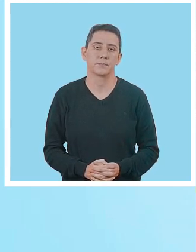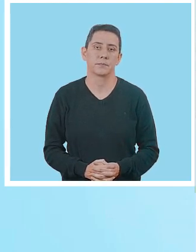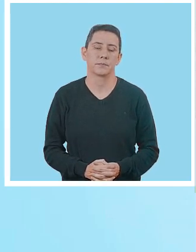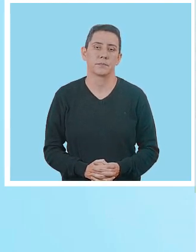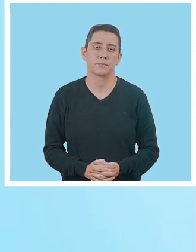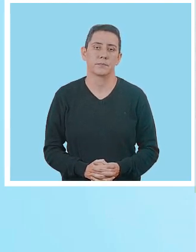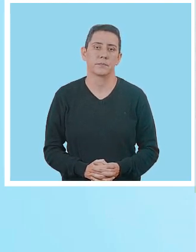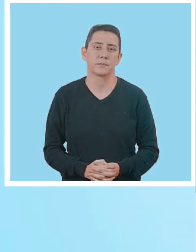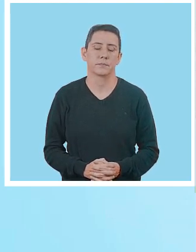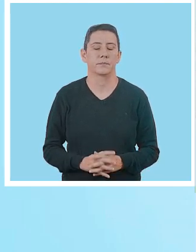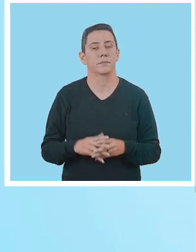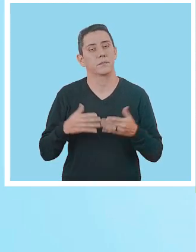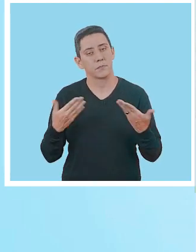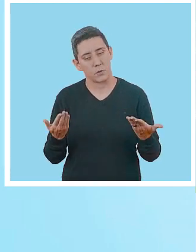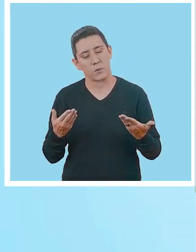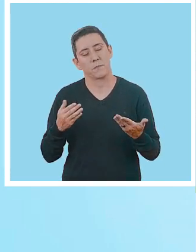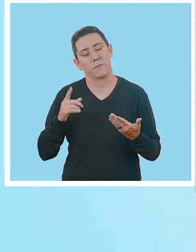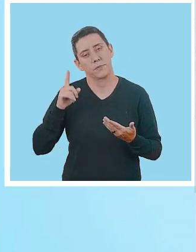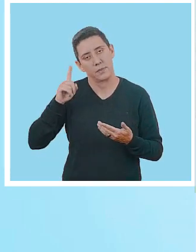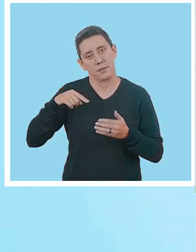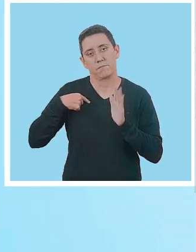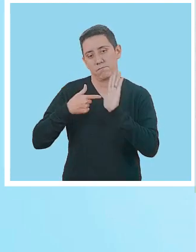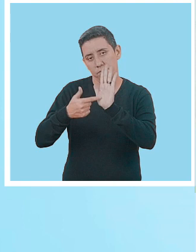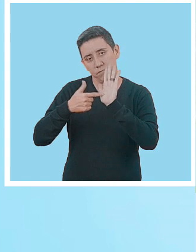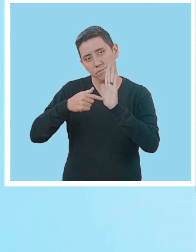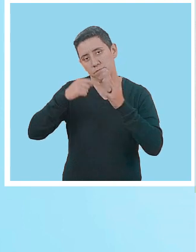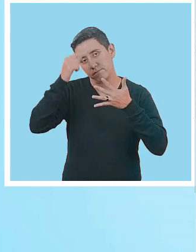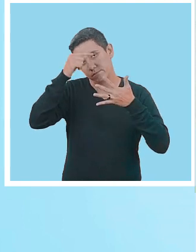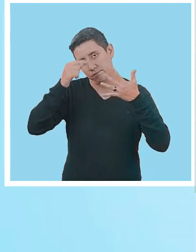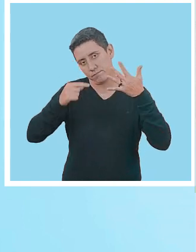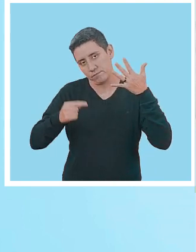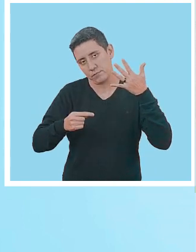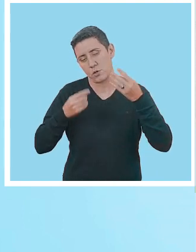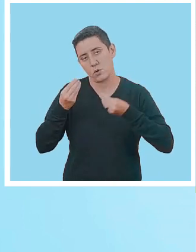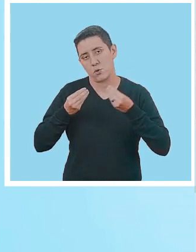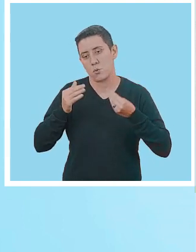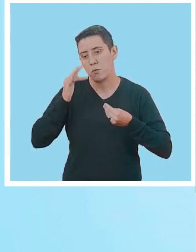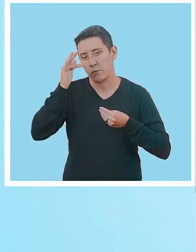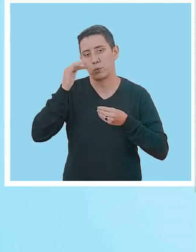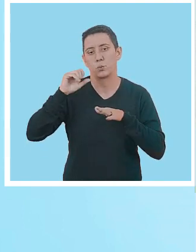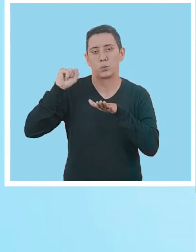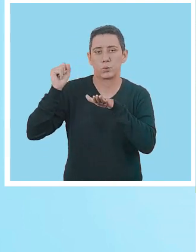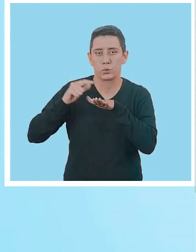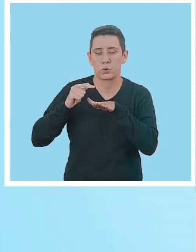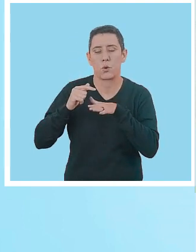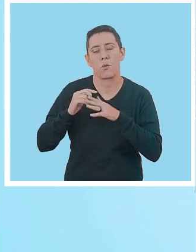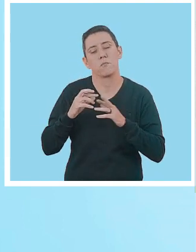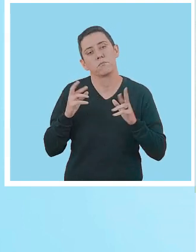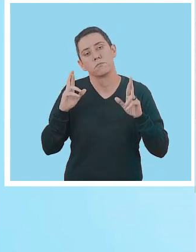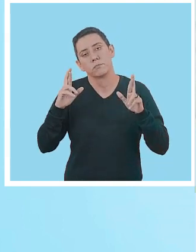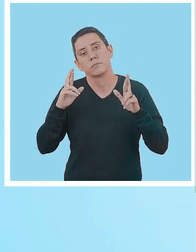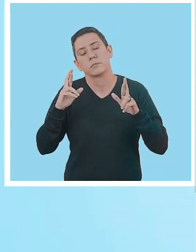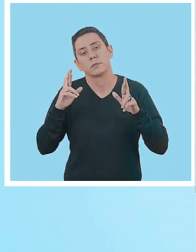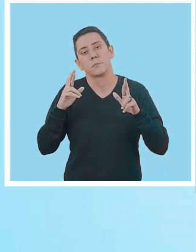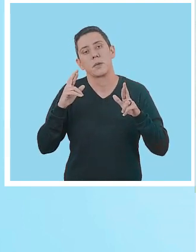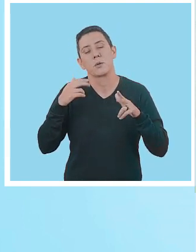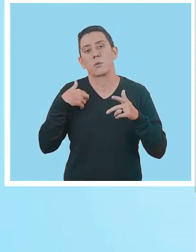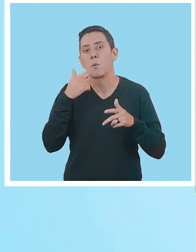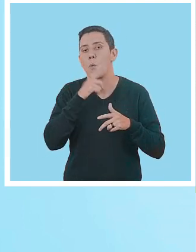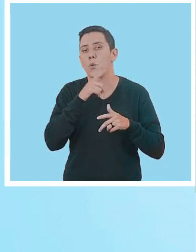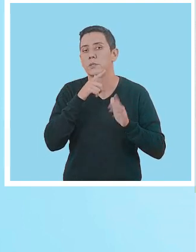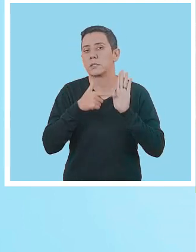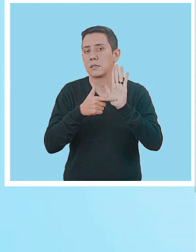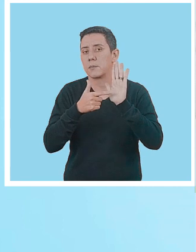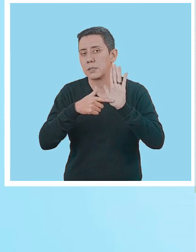e era isso né que a gente ia para apresentar as tendências do setor de energia solar espero que essa